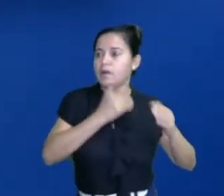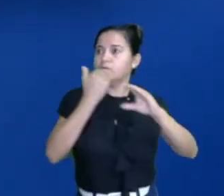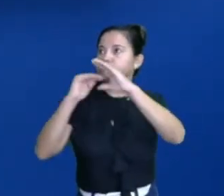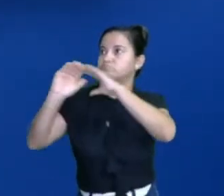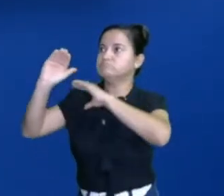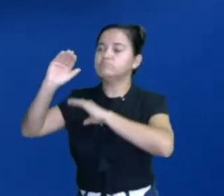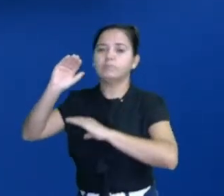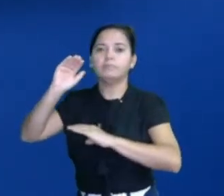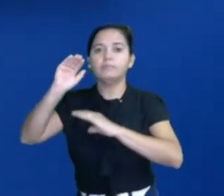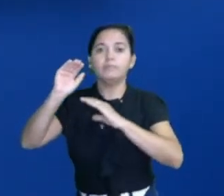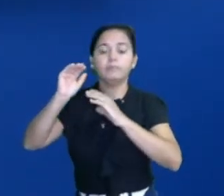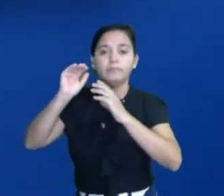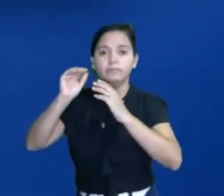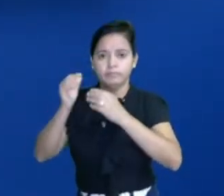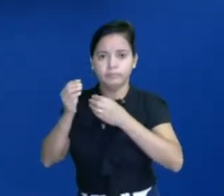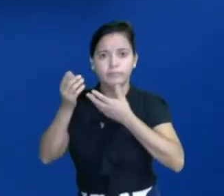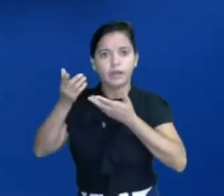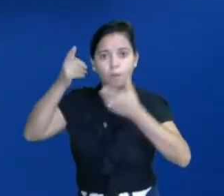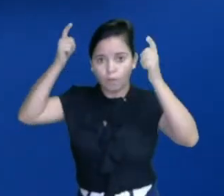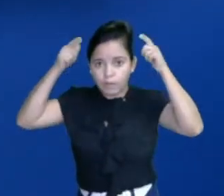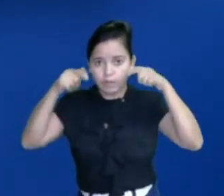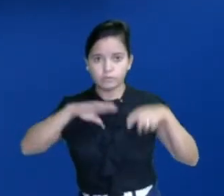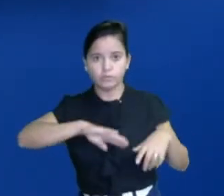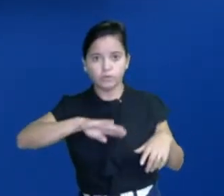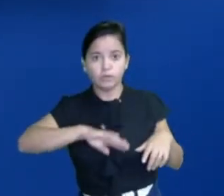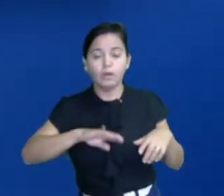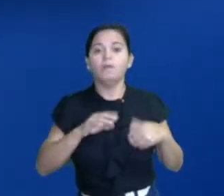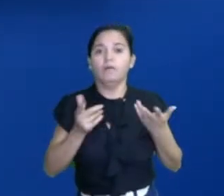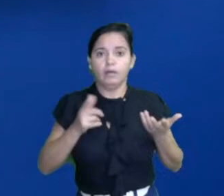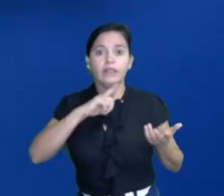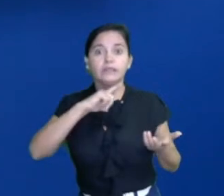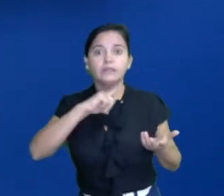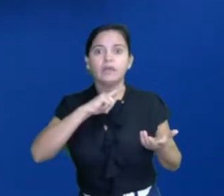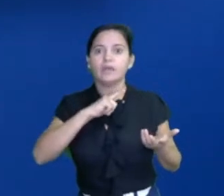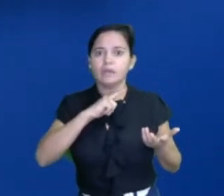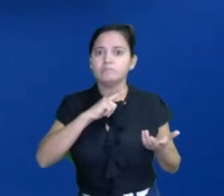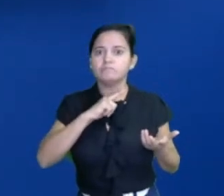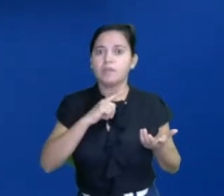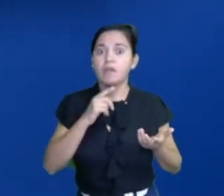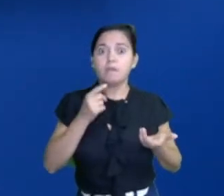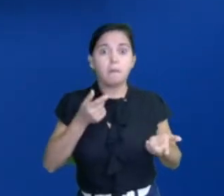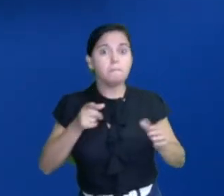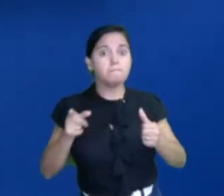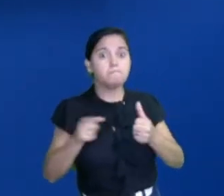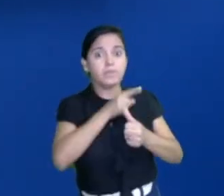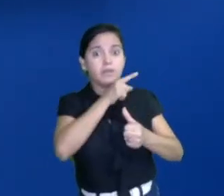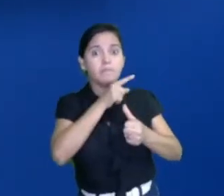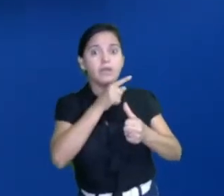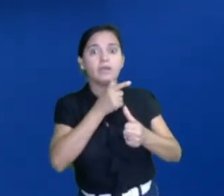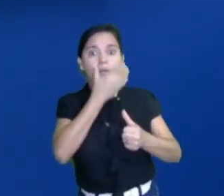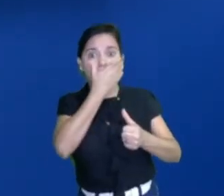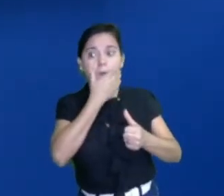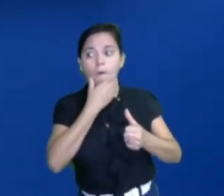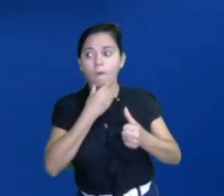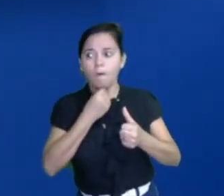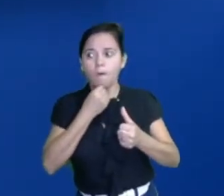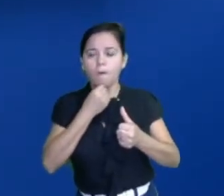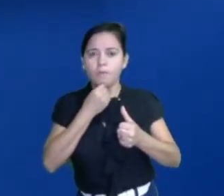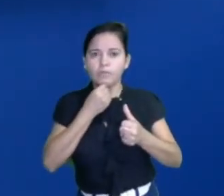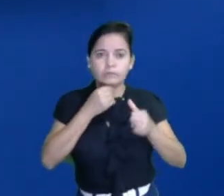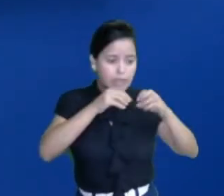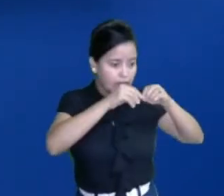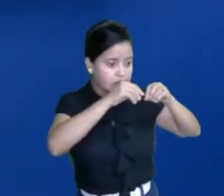aí. Patrimônio de povos. É o nosso patrimônio. Relata a primeira visão feita por um português das